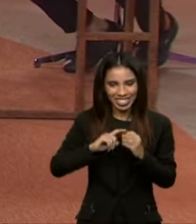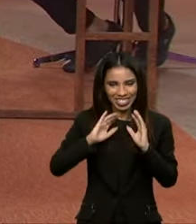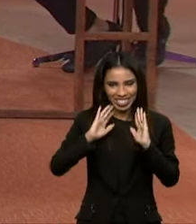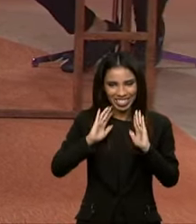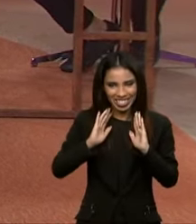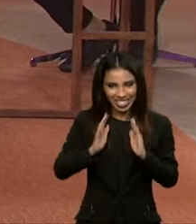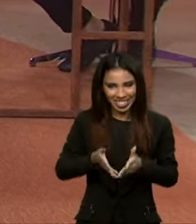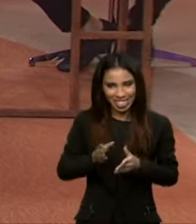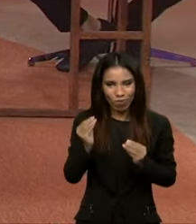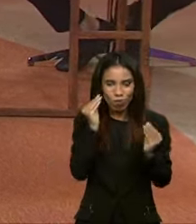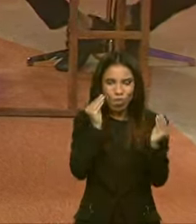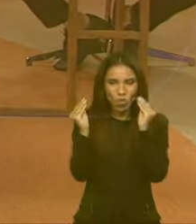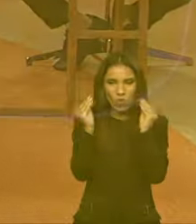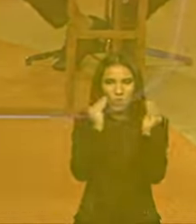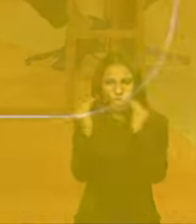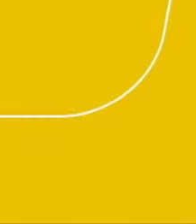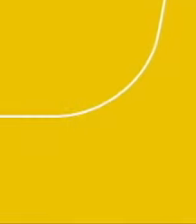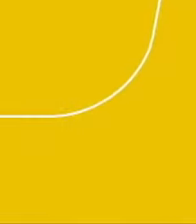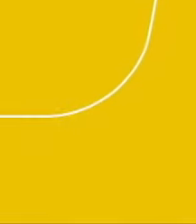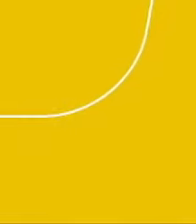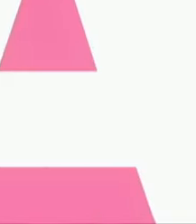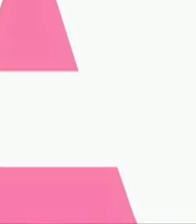Mua! Mua!